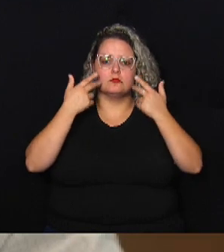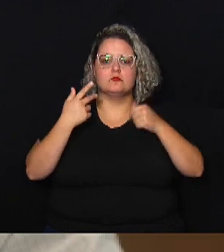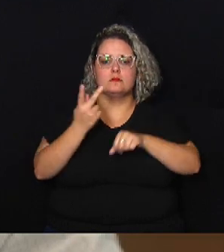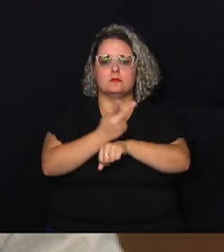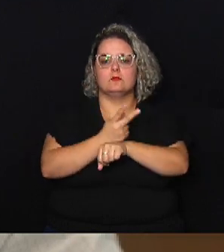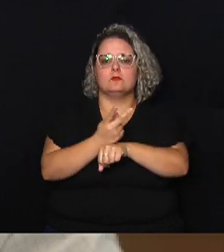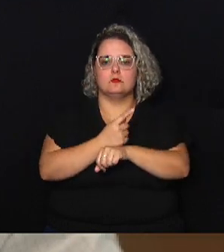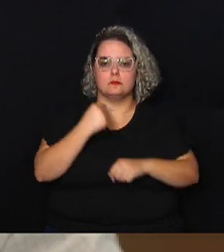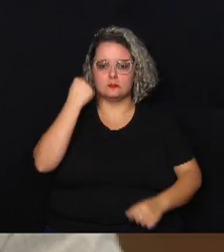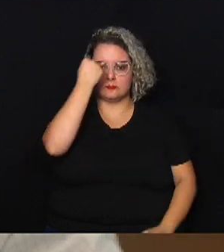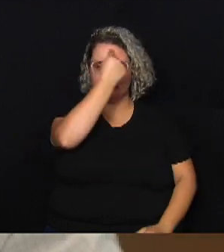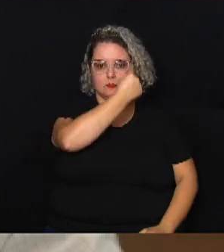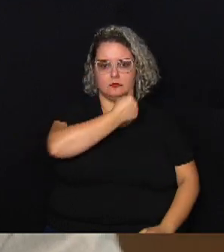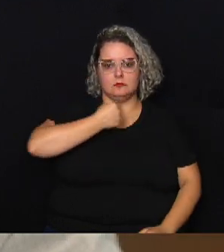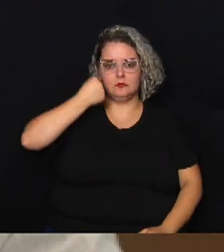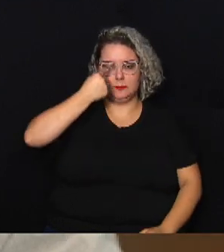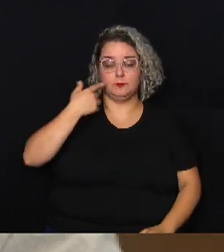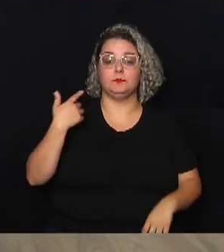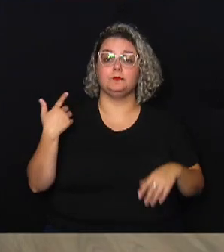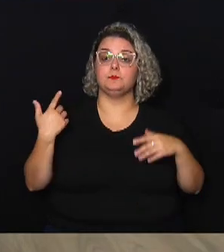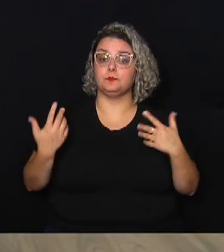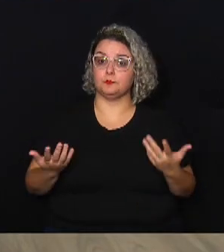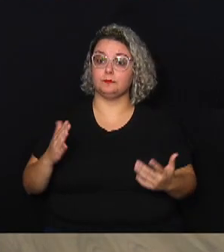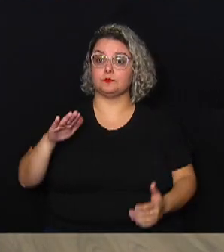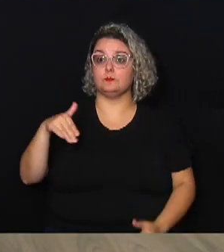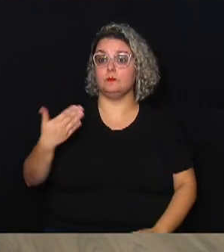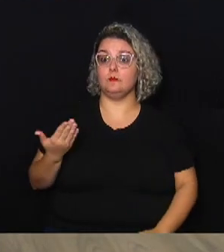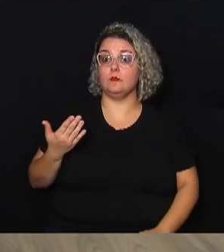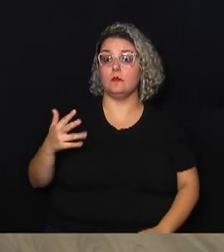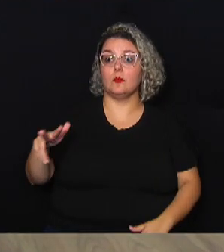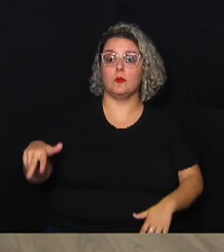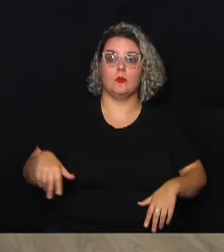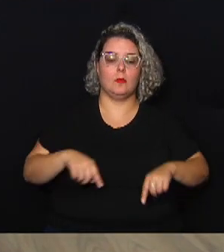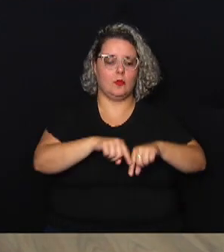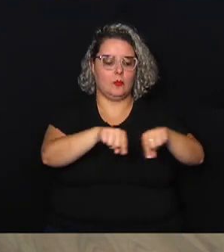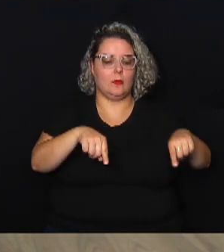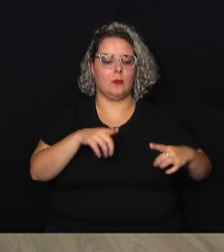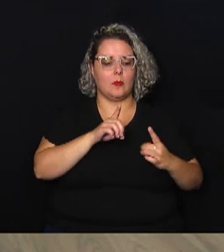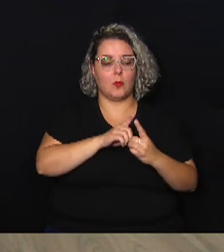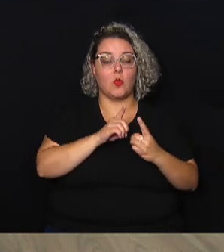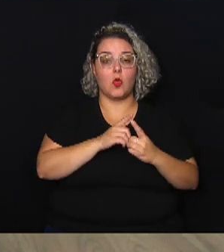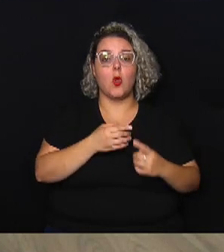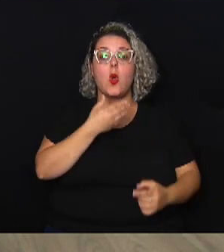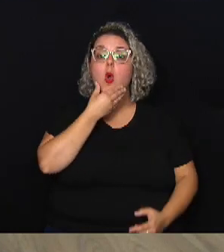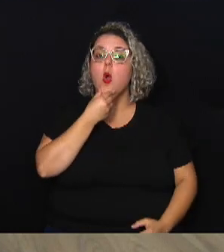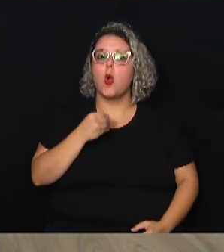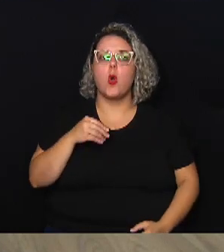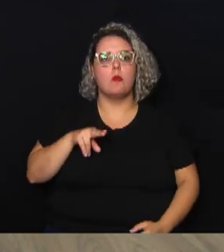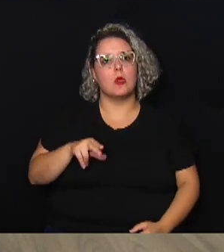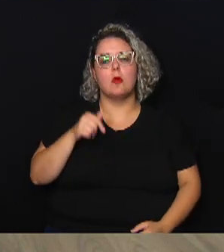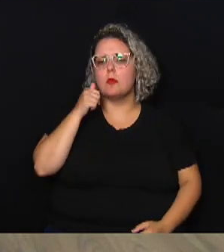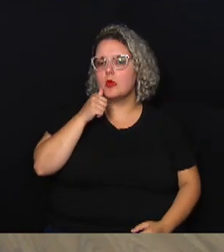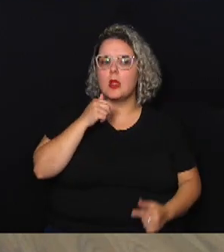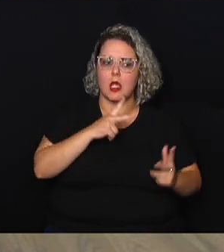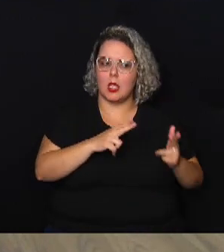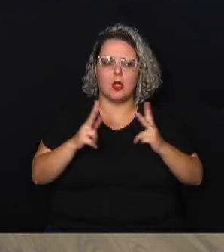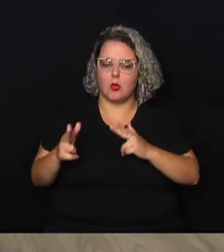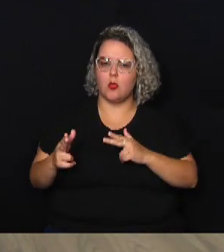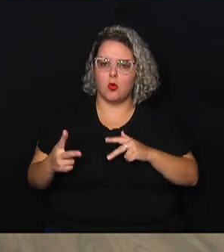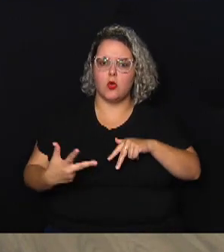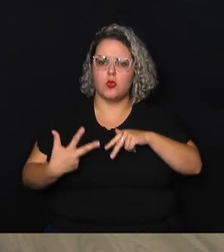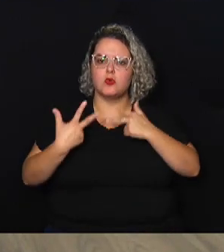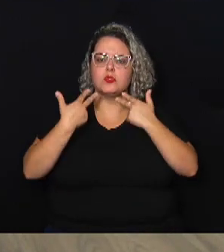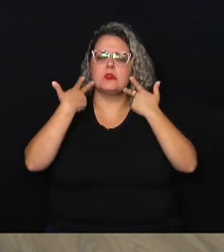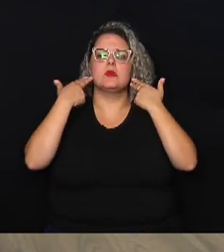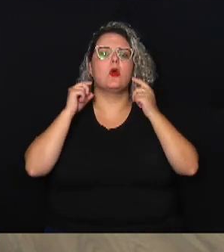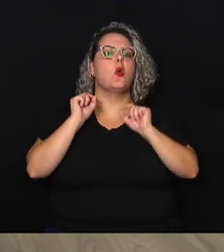na face. E quando aparece no consultório, homem e mulher hoje está de forma igual procurando cirurgia plástica? O que